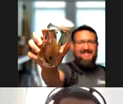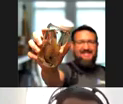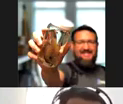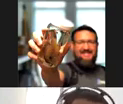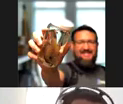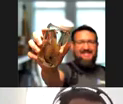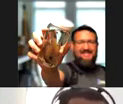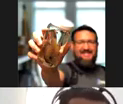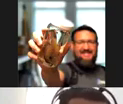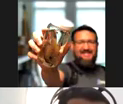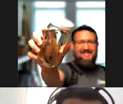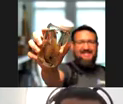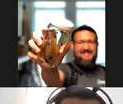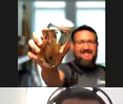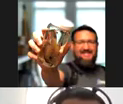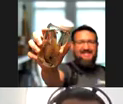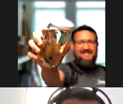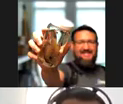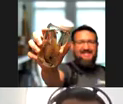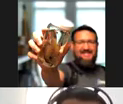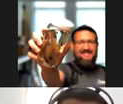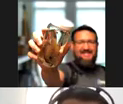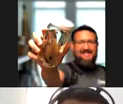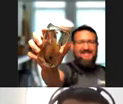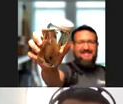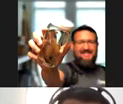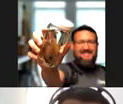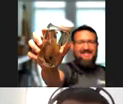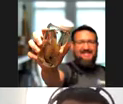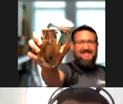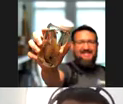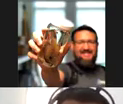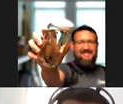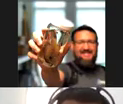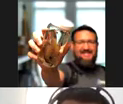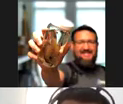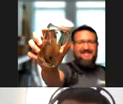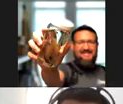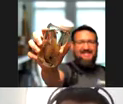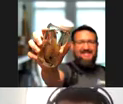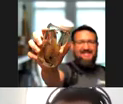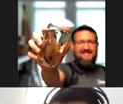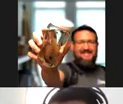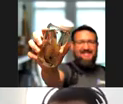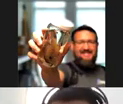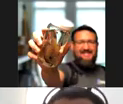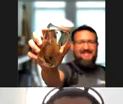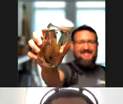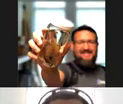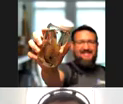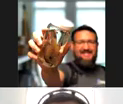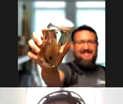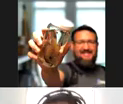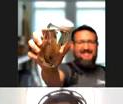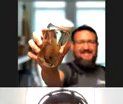Esse emo fui eu que inventei, então não existe isso não, desculpa. A gente tem modelos empíricos, que são modelos fenomenológicos, estatísticos, né? A